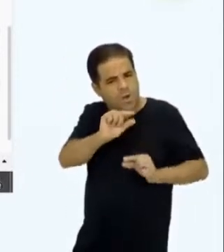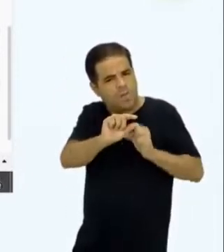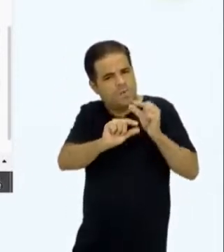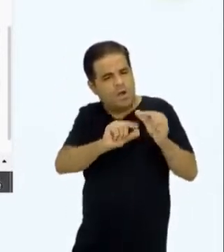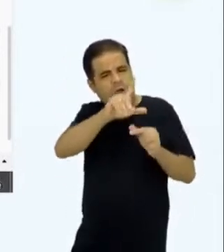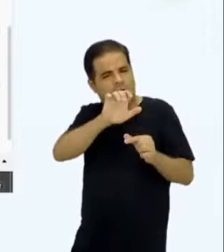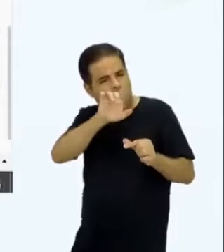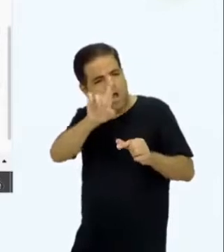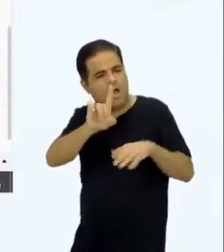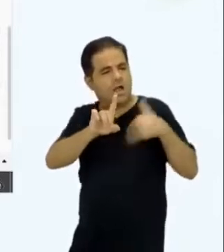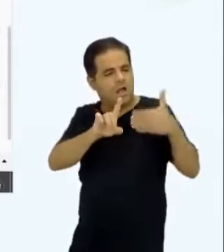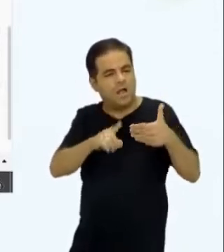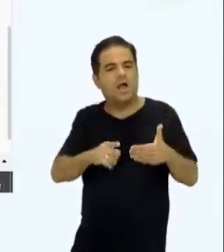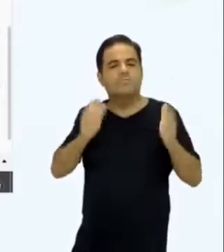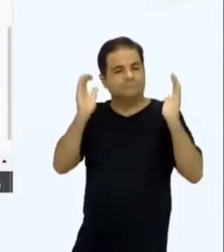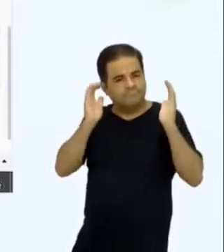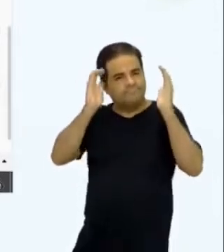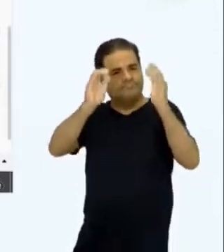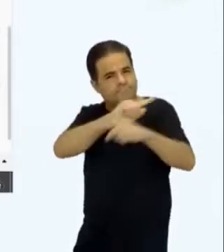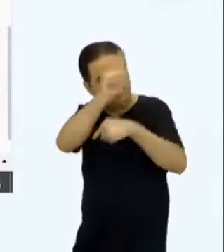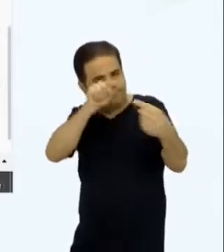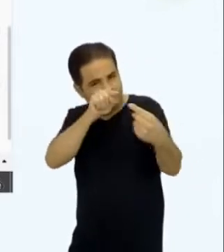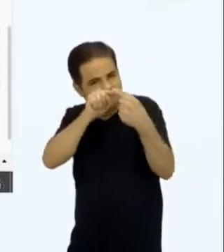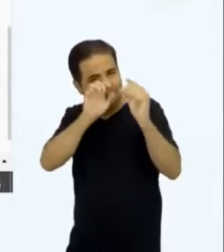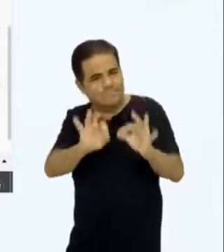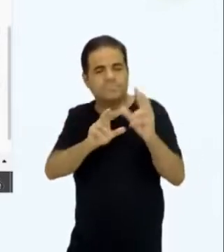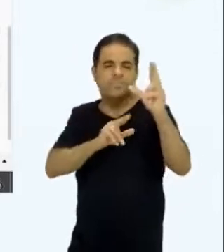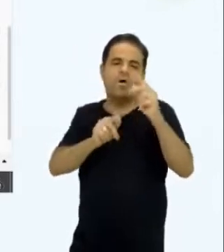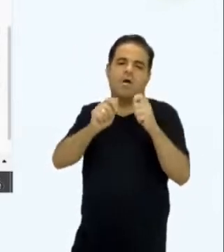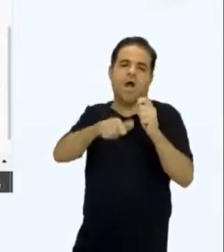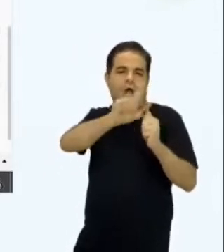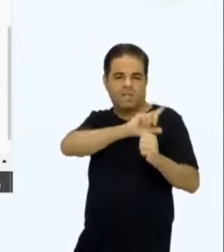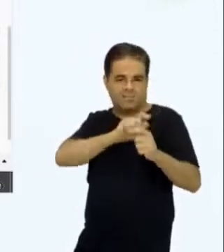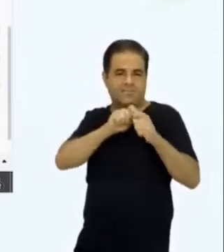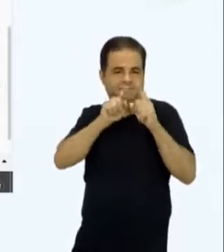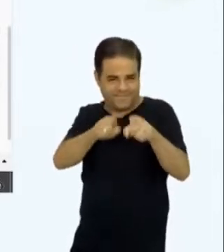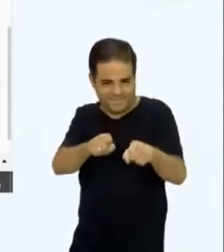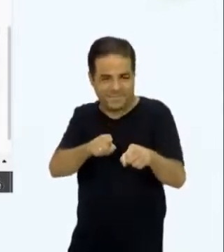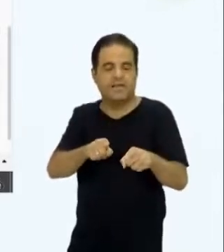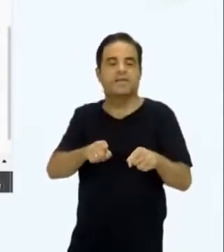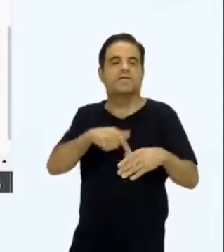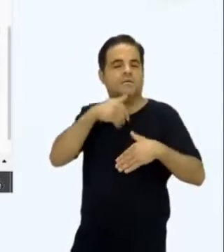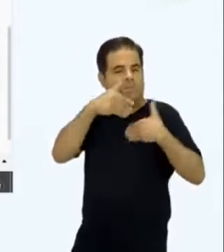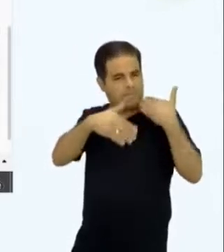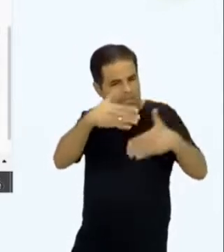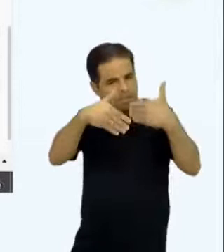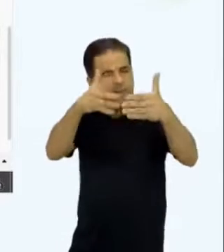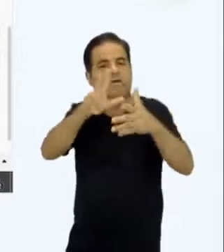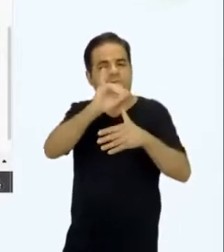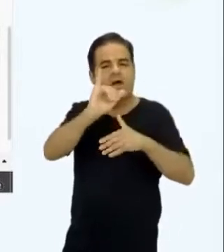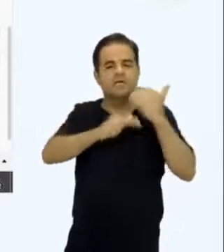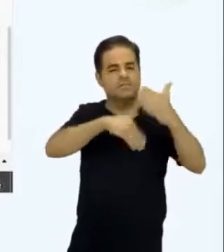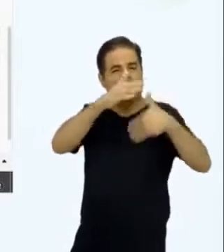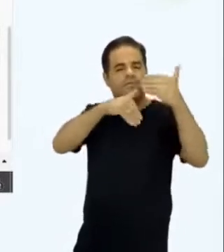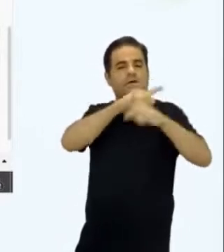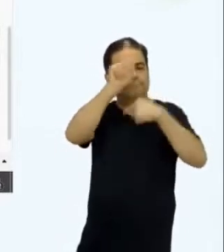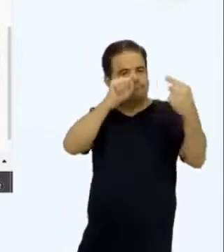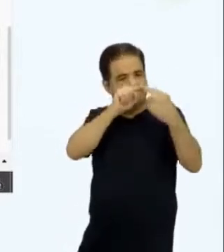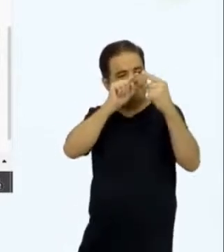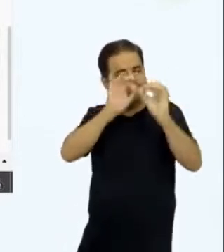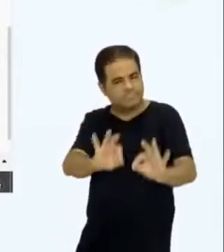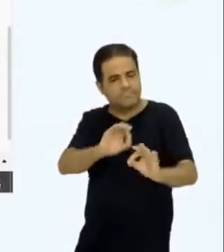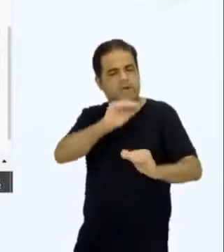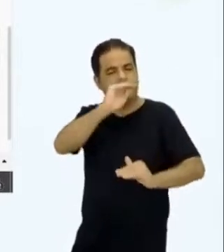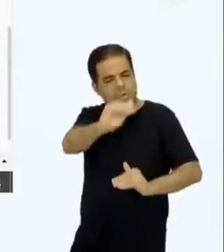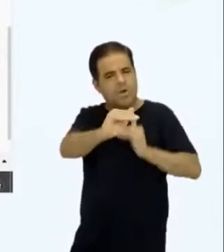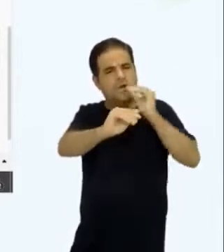LED, que ele vai cumprir a sua função. Como nós citamos no começo, a questão da torneira, ela vai cumprindo a sua função aos